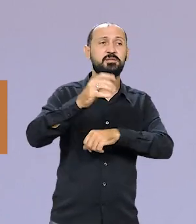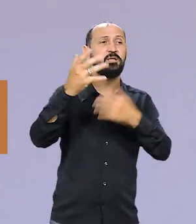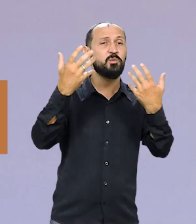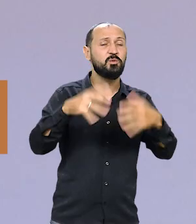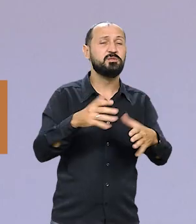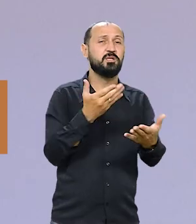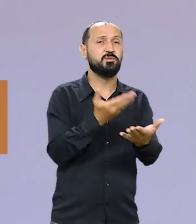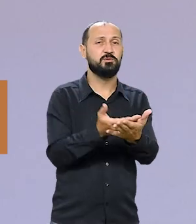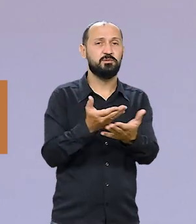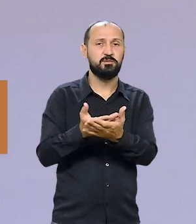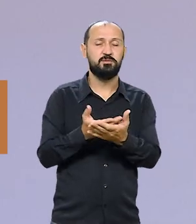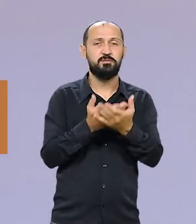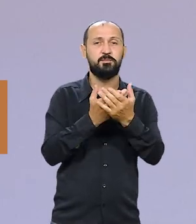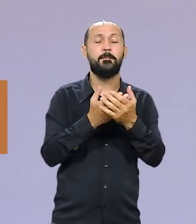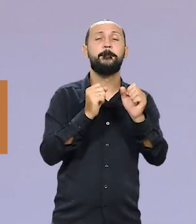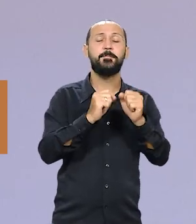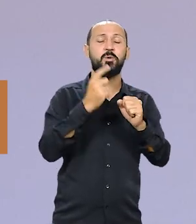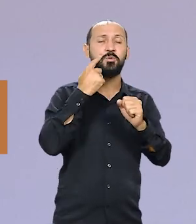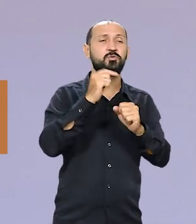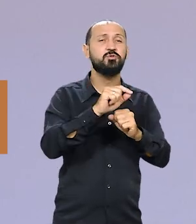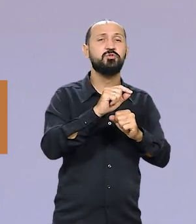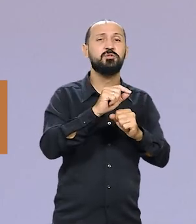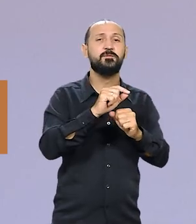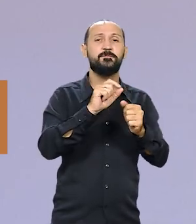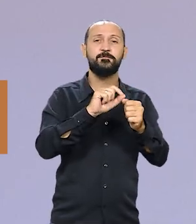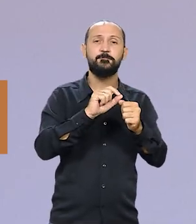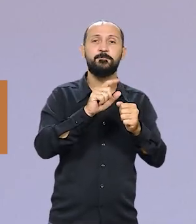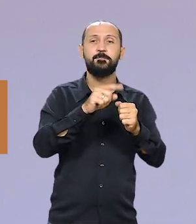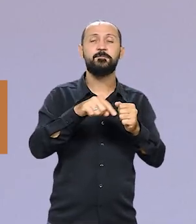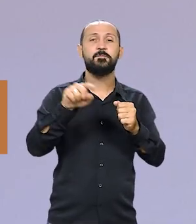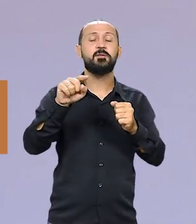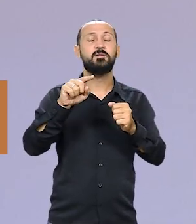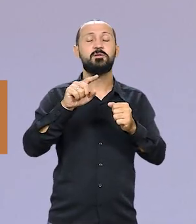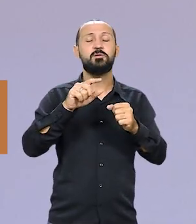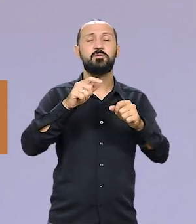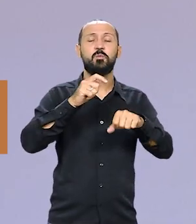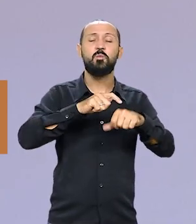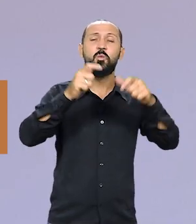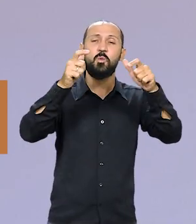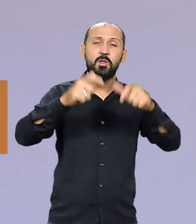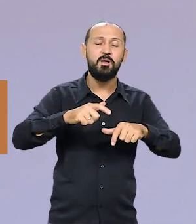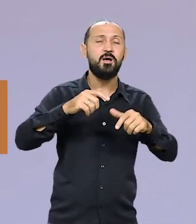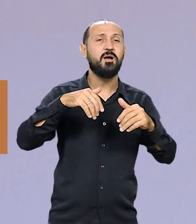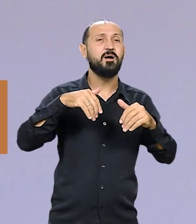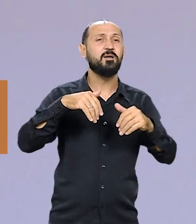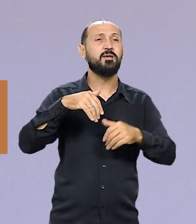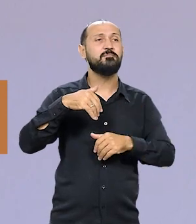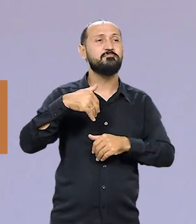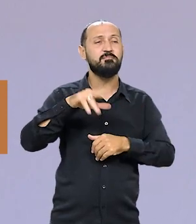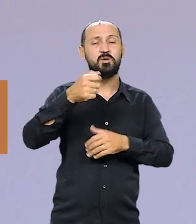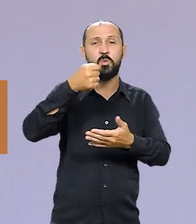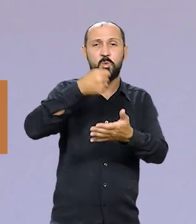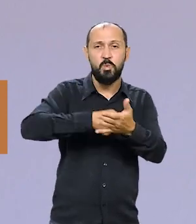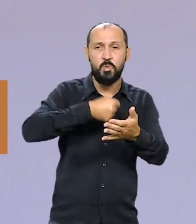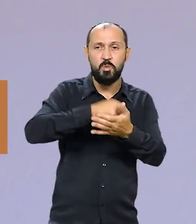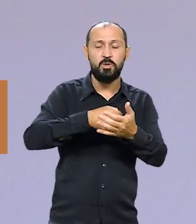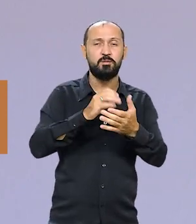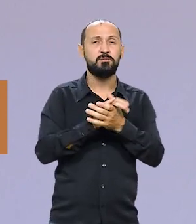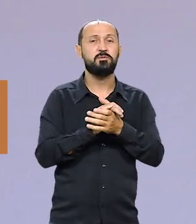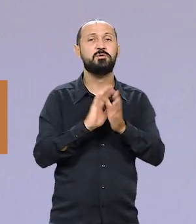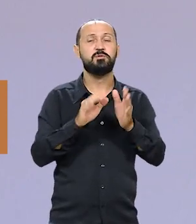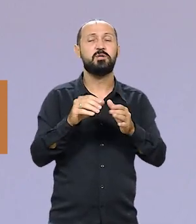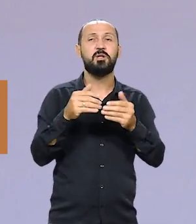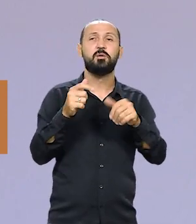estudar, pode fazer com que ele vá para uma medida mais rígida. Então, por exemplo, ele está